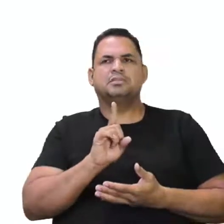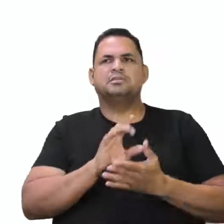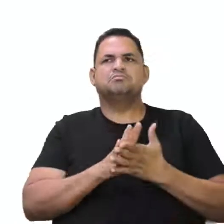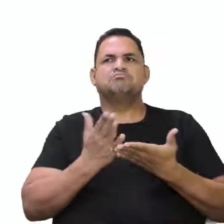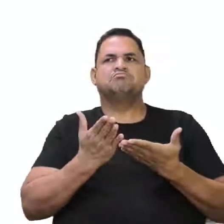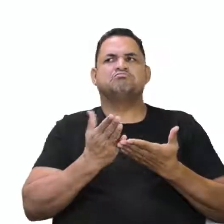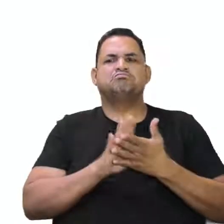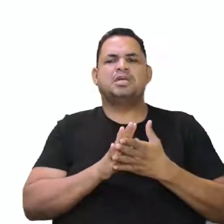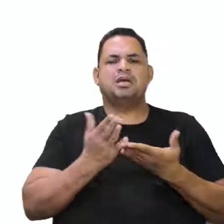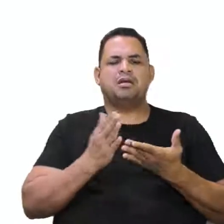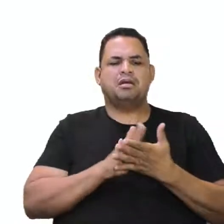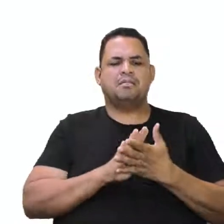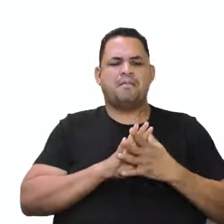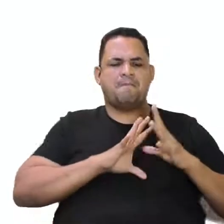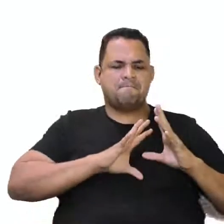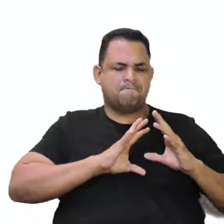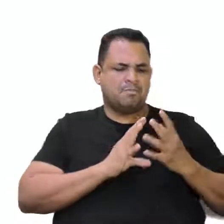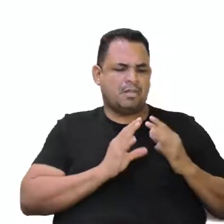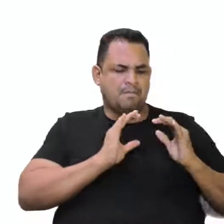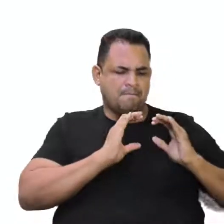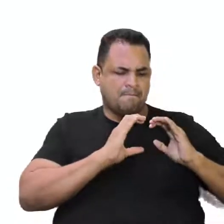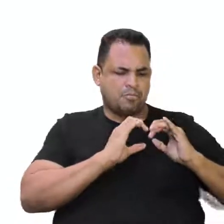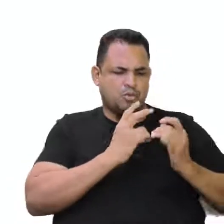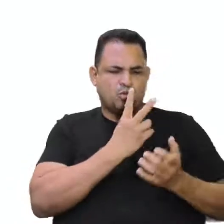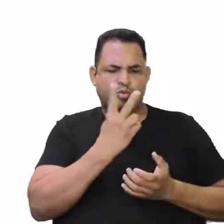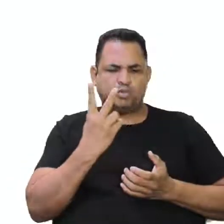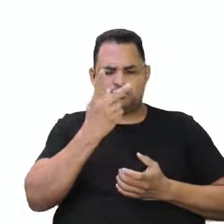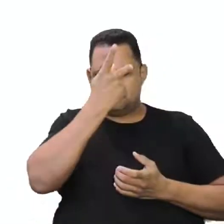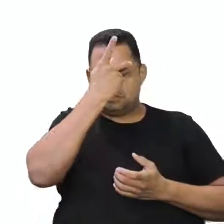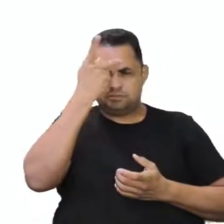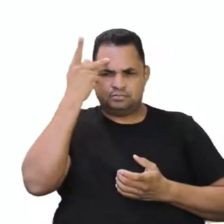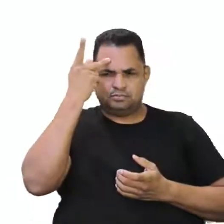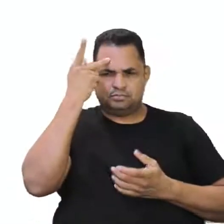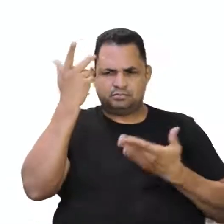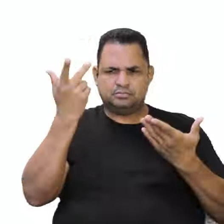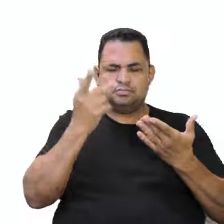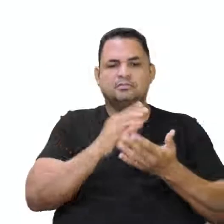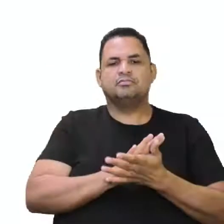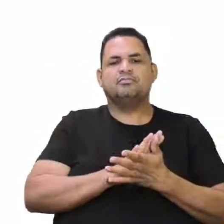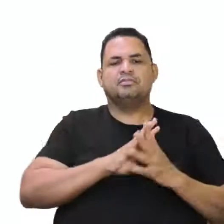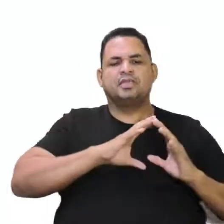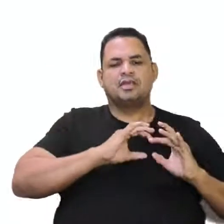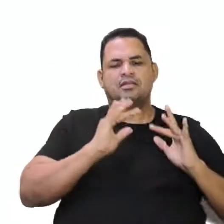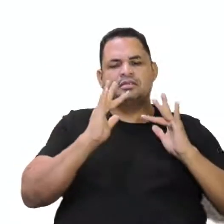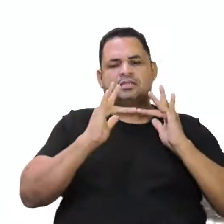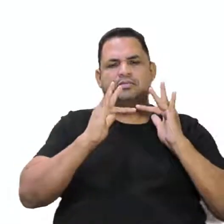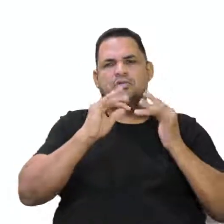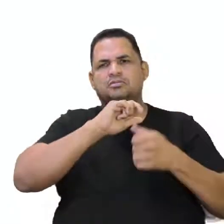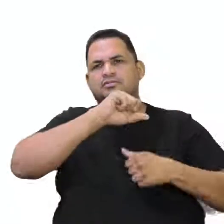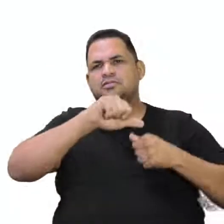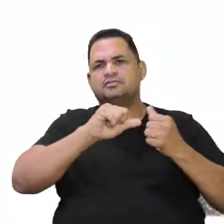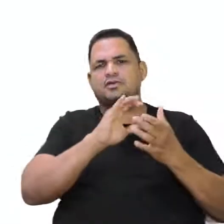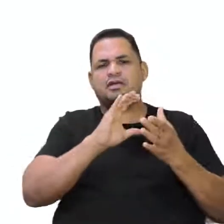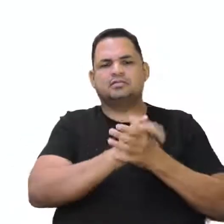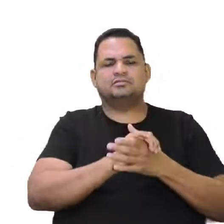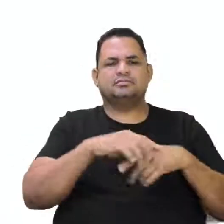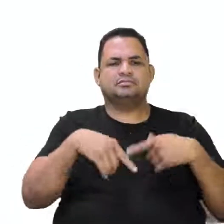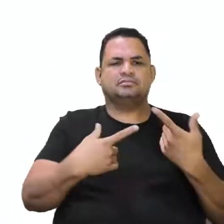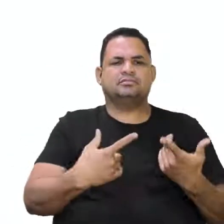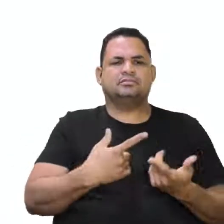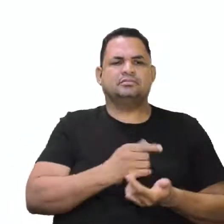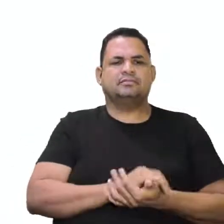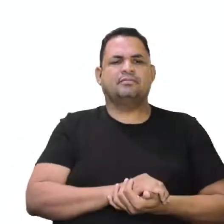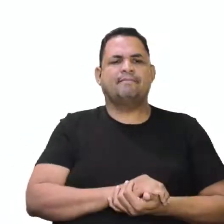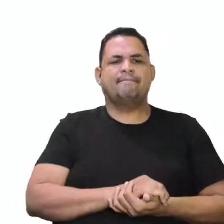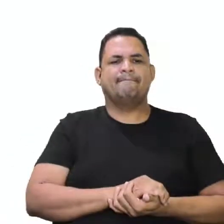o amor passional, aquele entre duas pessoas, paixão, que vira namoro, casamento, enfim. It is